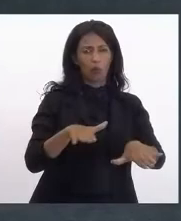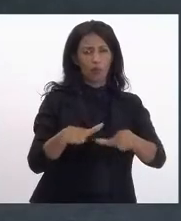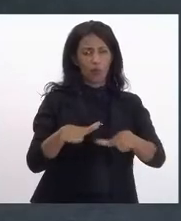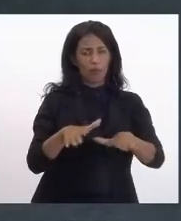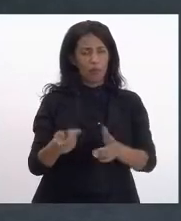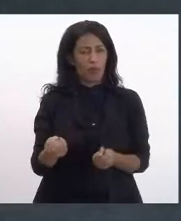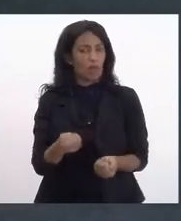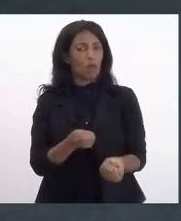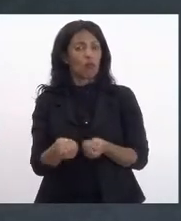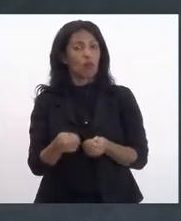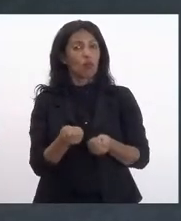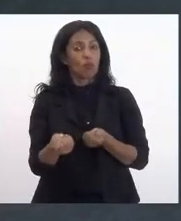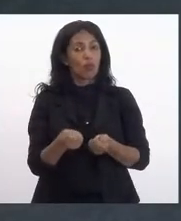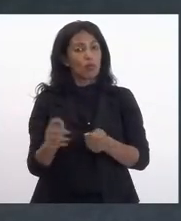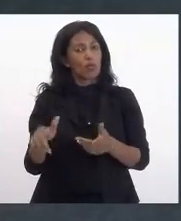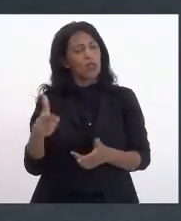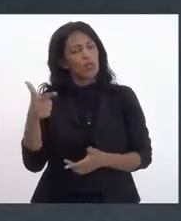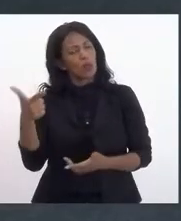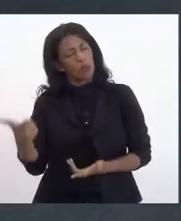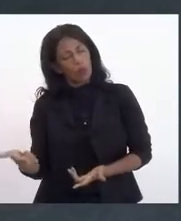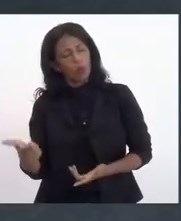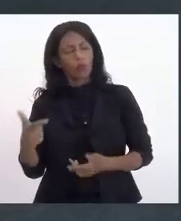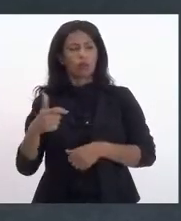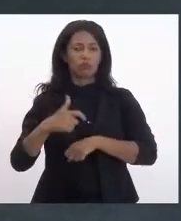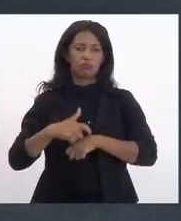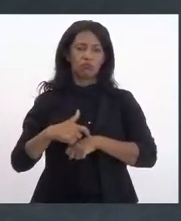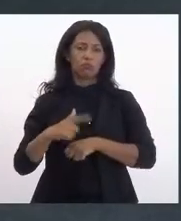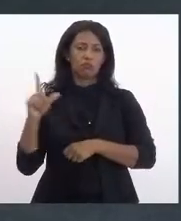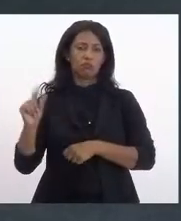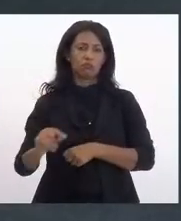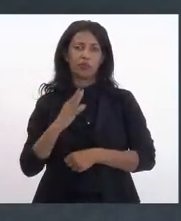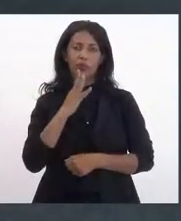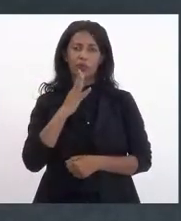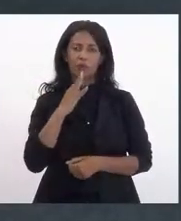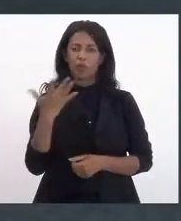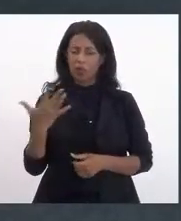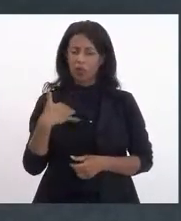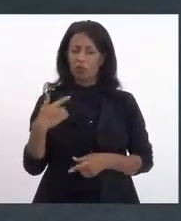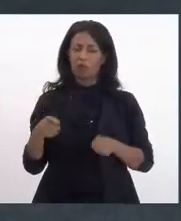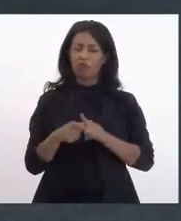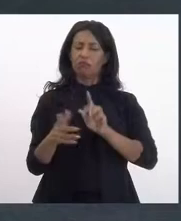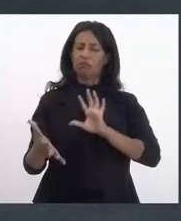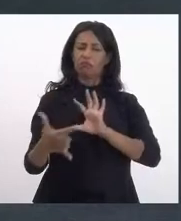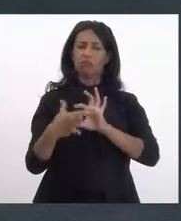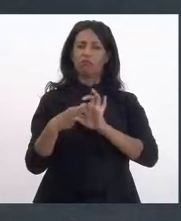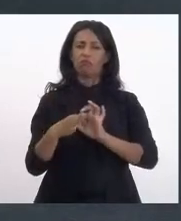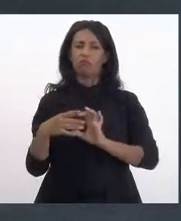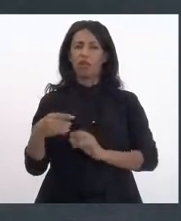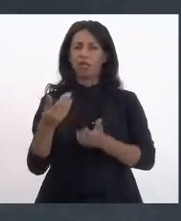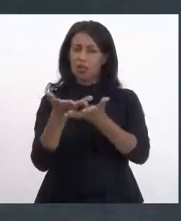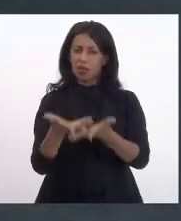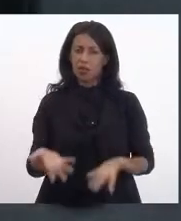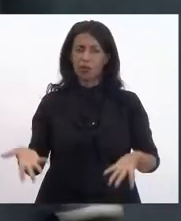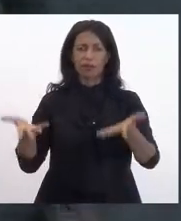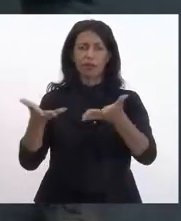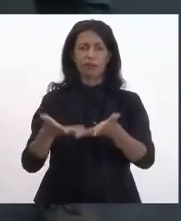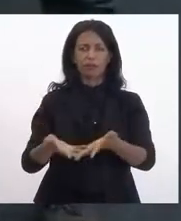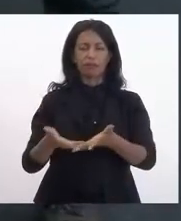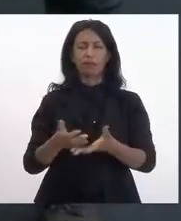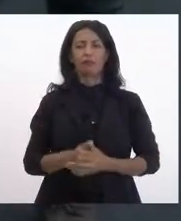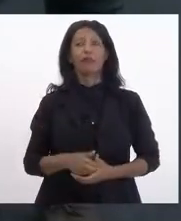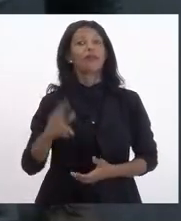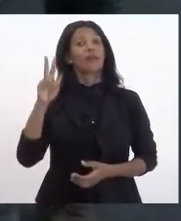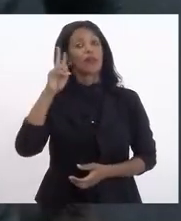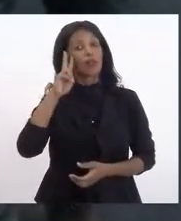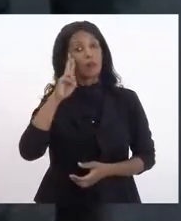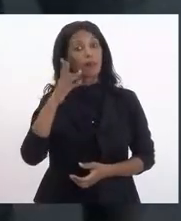a economia, que é um outro lado menos conhecido. Então, também me associo a essas homenagens feitas,